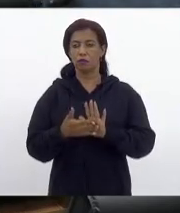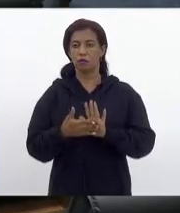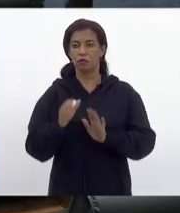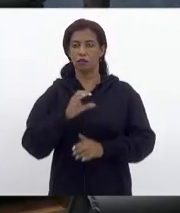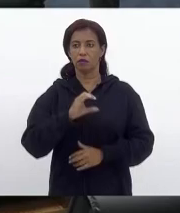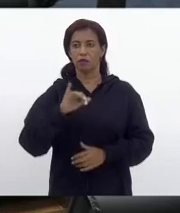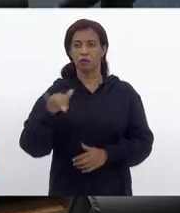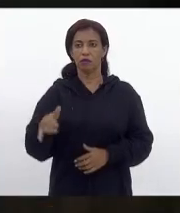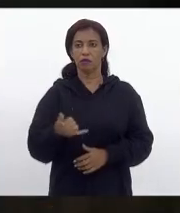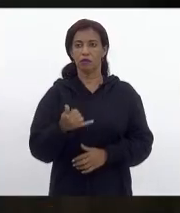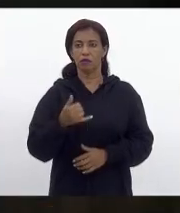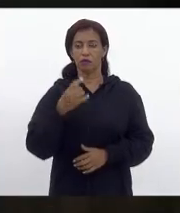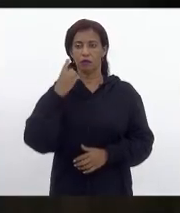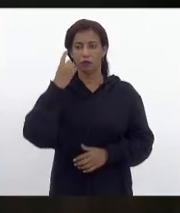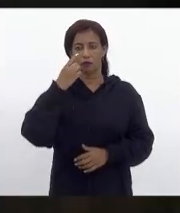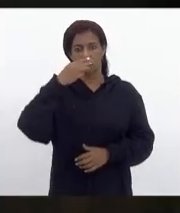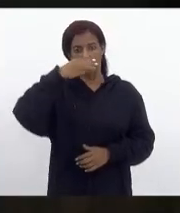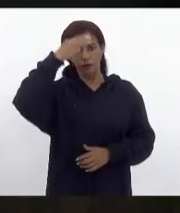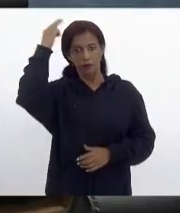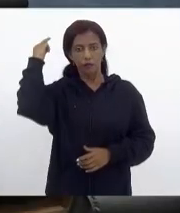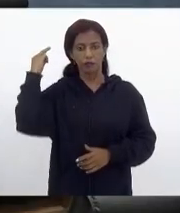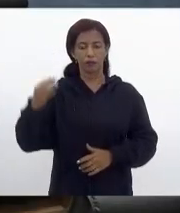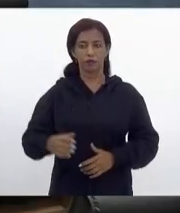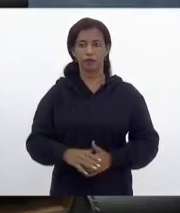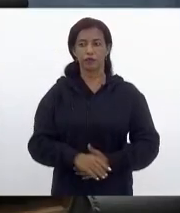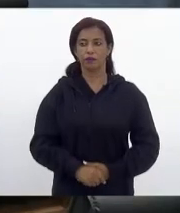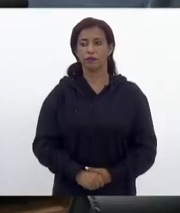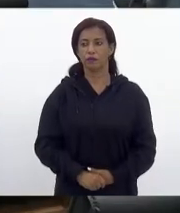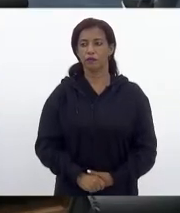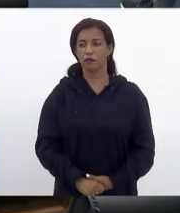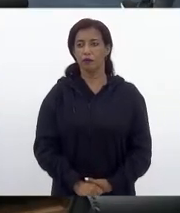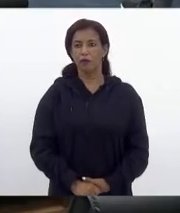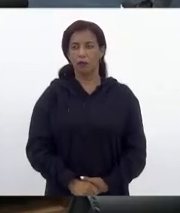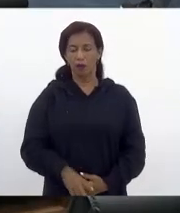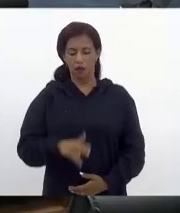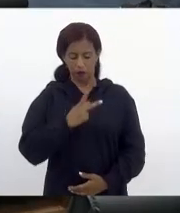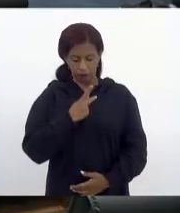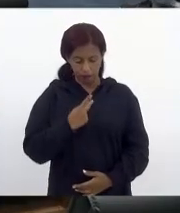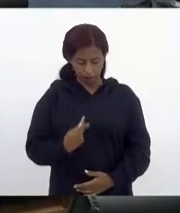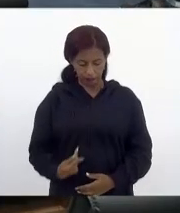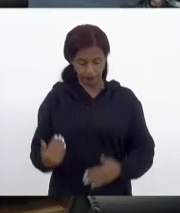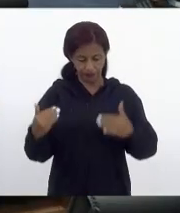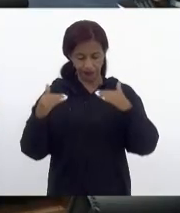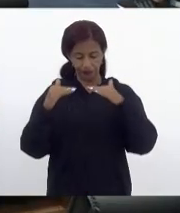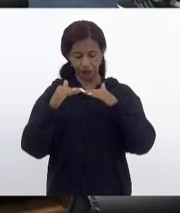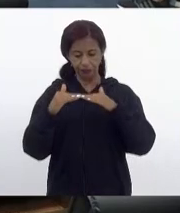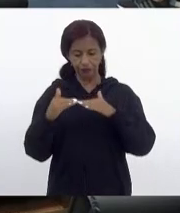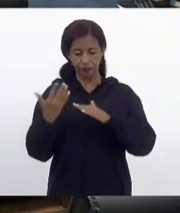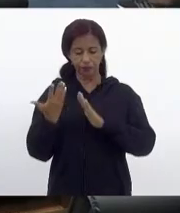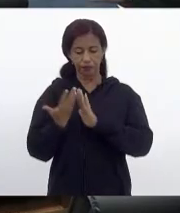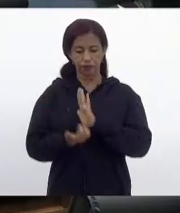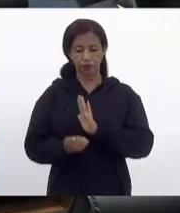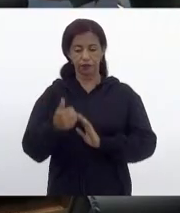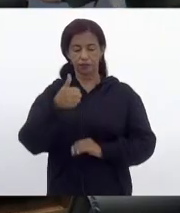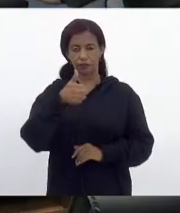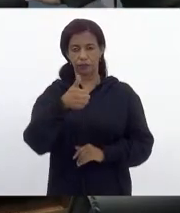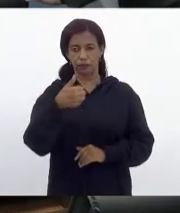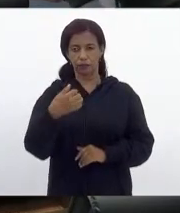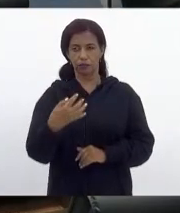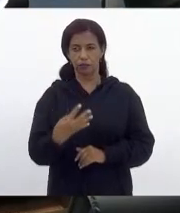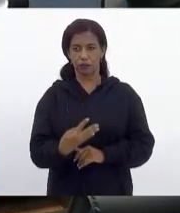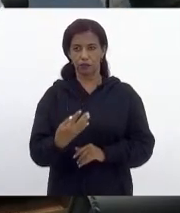CCJ, deputado Márcio Pacheco. Sr. Presidente, o parecer favorável, de servidores do assunto A4,